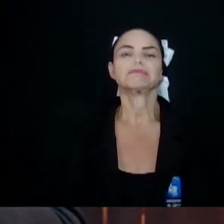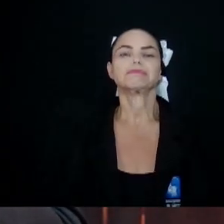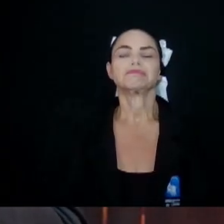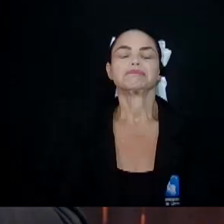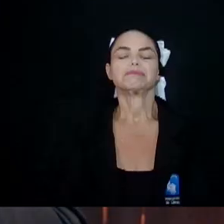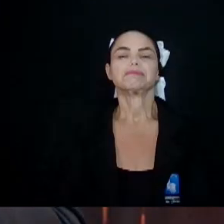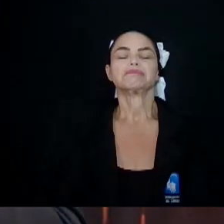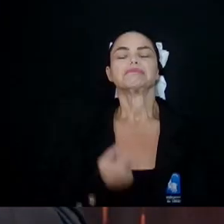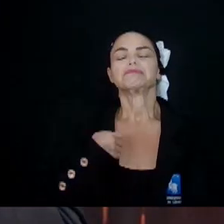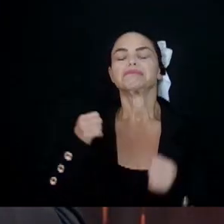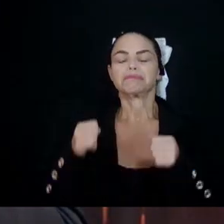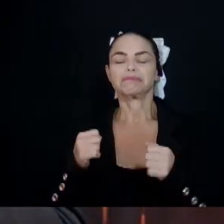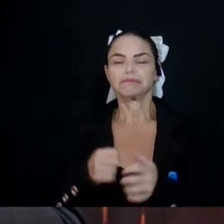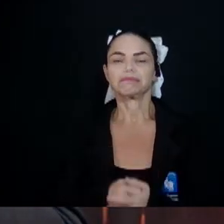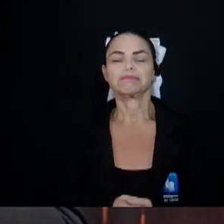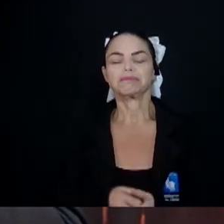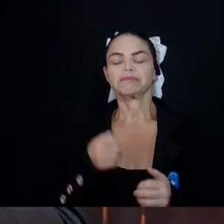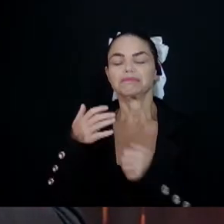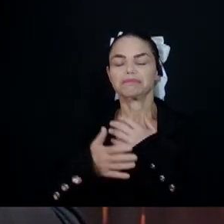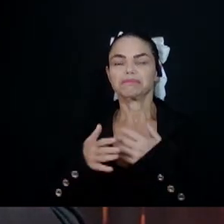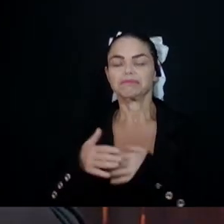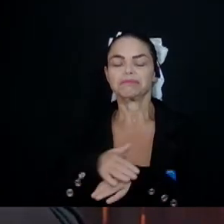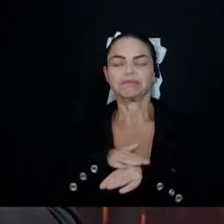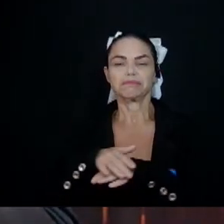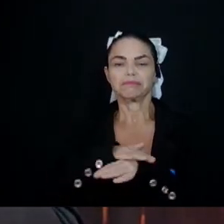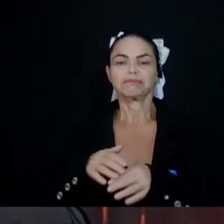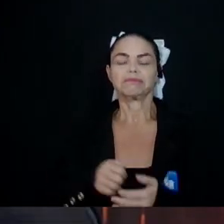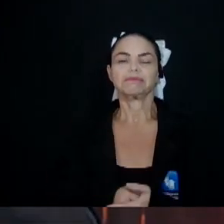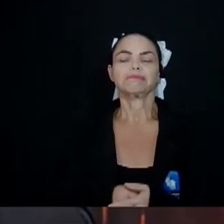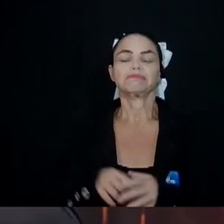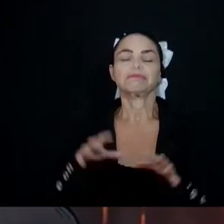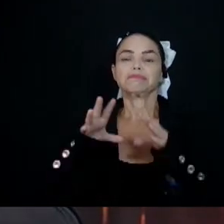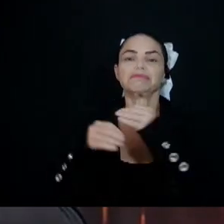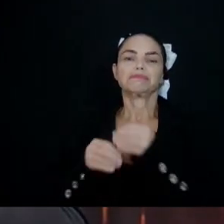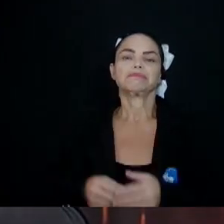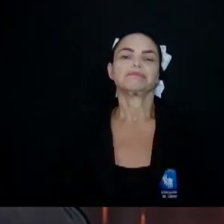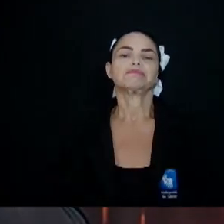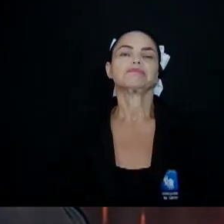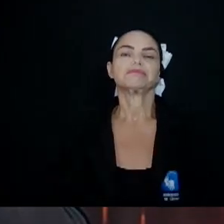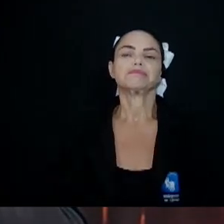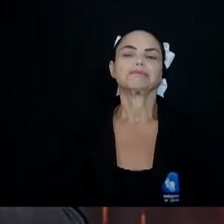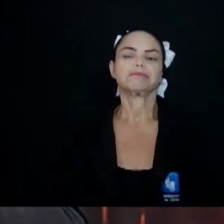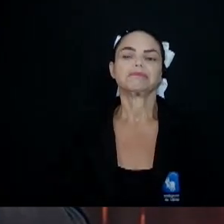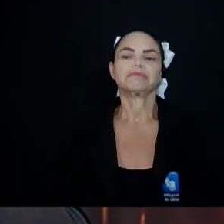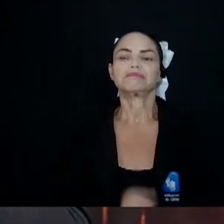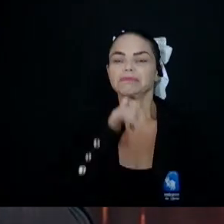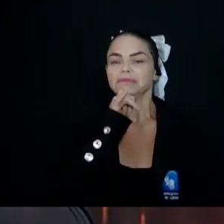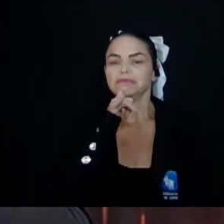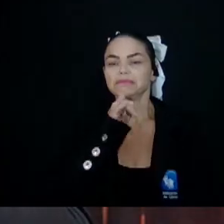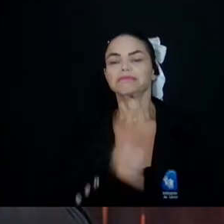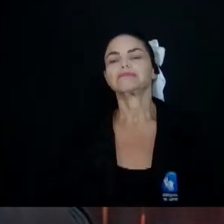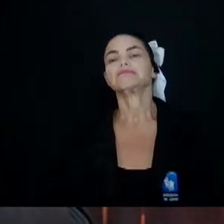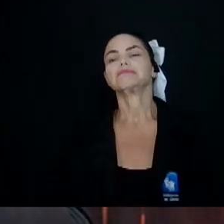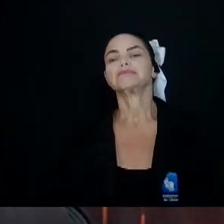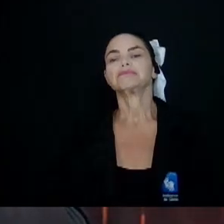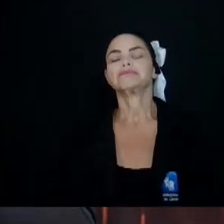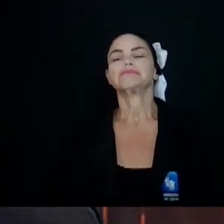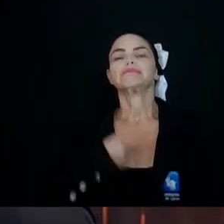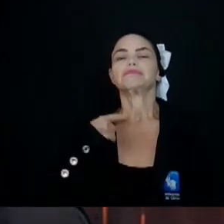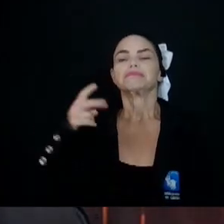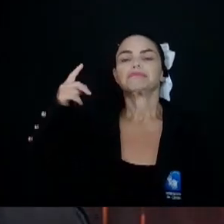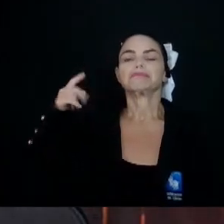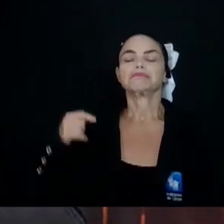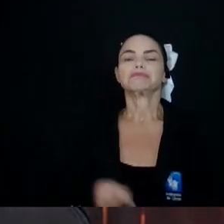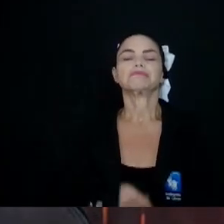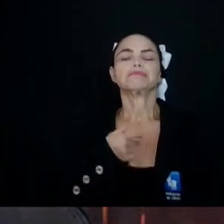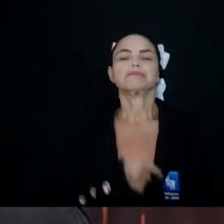O que eu posso dizer, né, nessa conclusão, usando o seu exemplo da praça, né? Antigamente, quando a criança